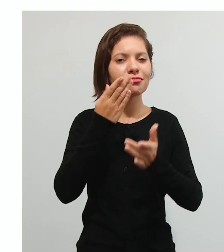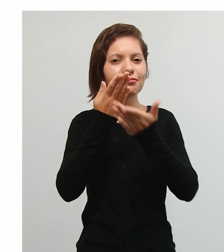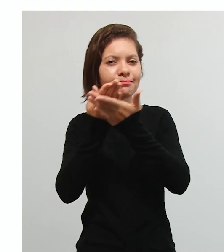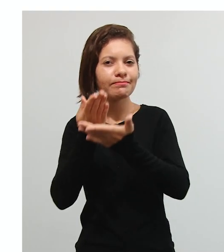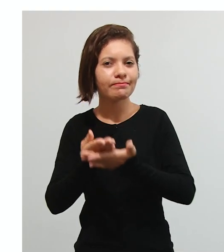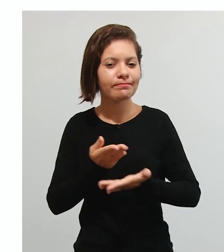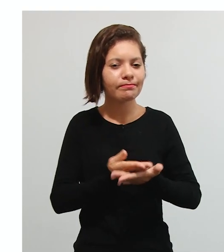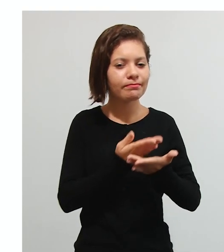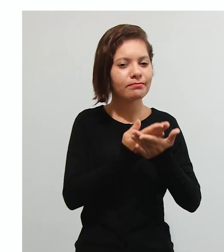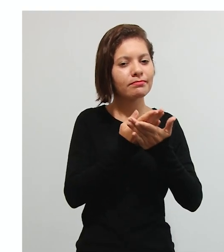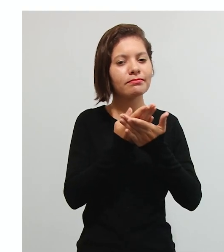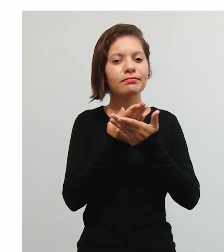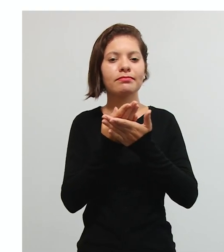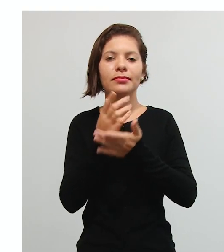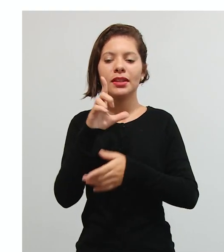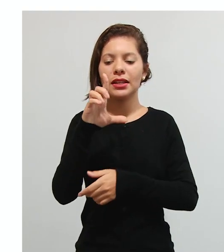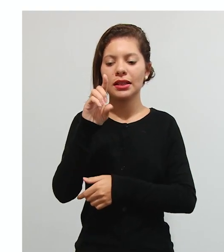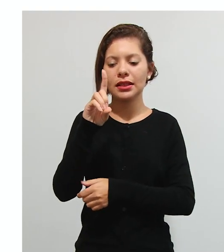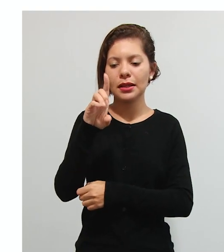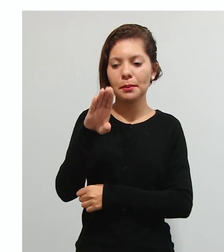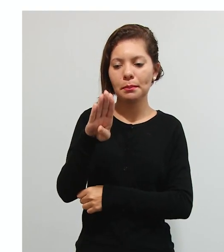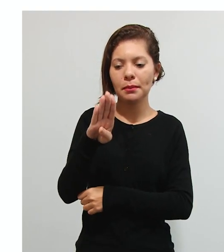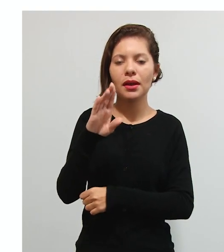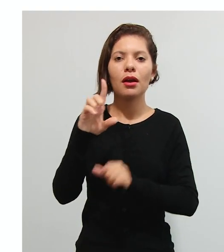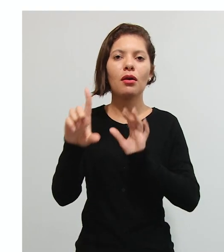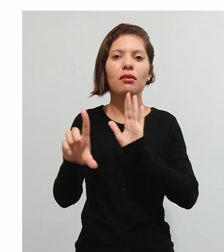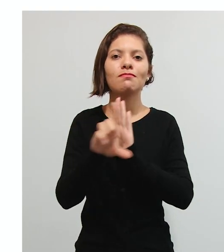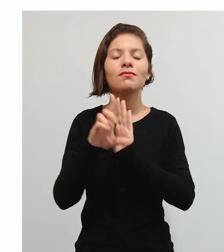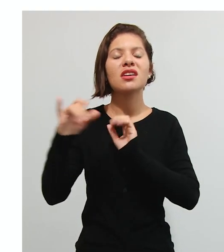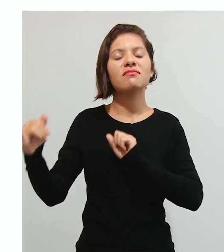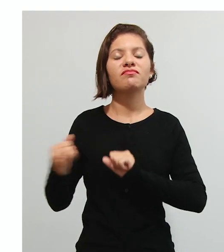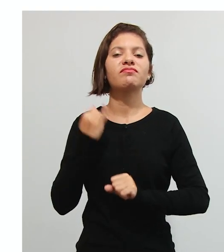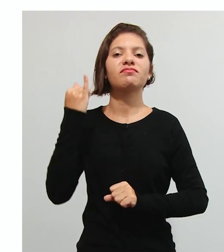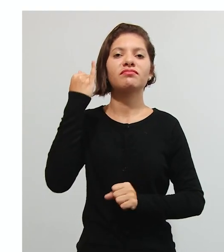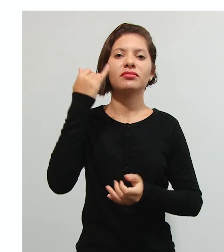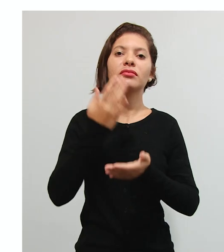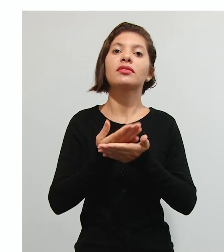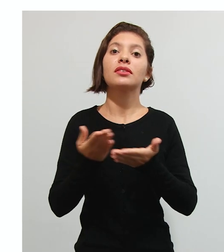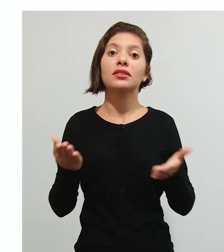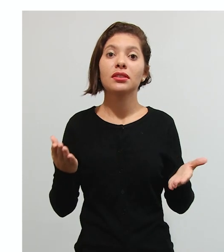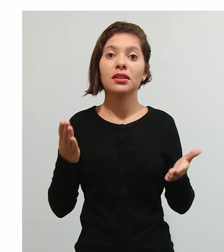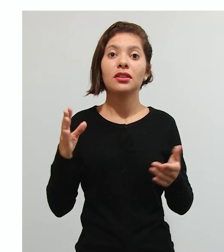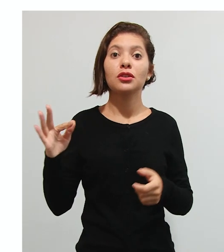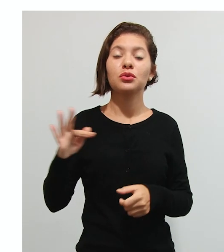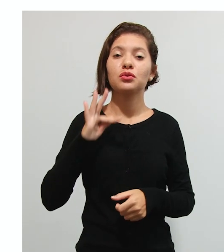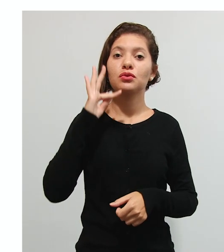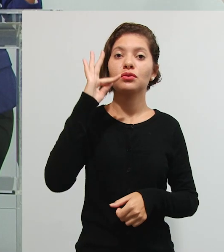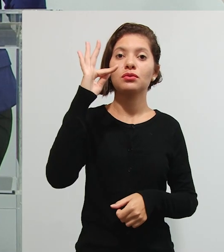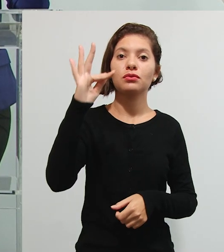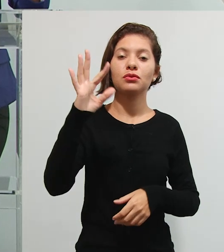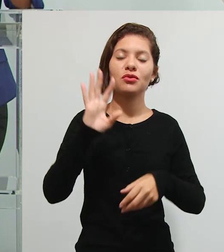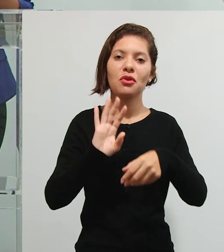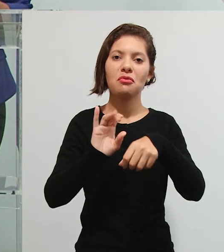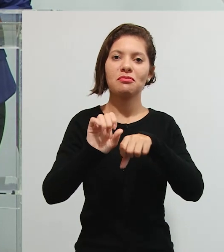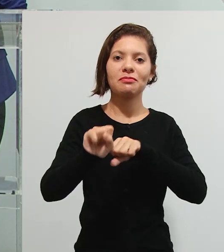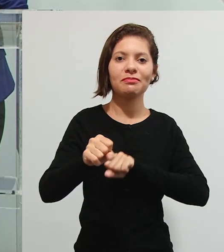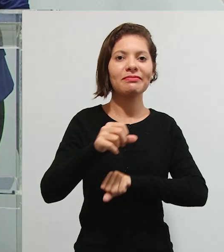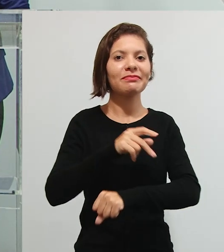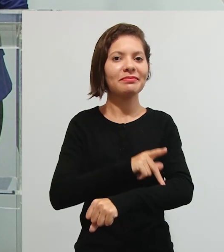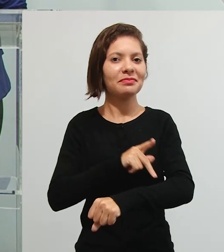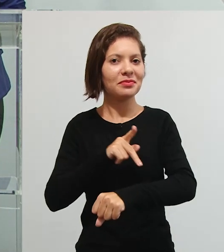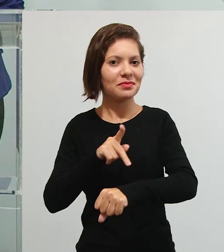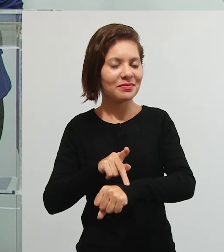uma olhada aí na LDB, que é uma lei importantíssima para você que vai se formar